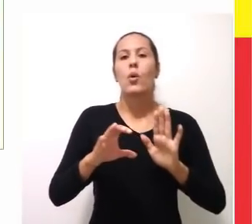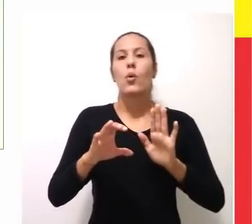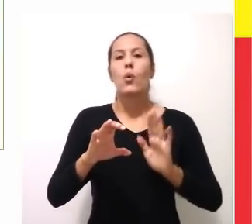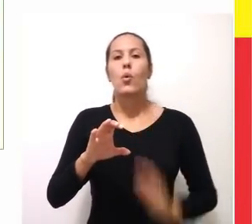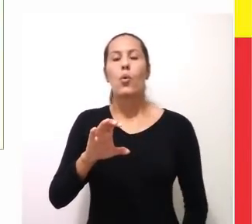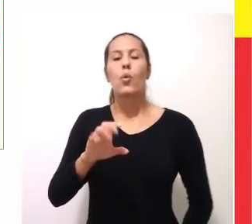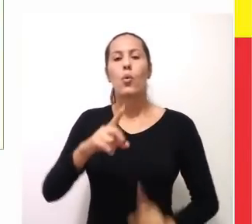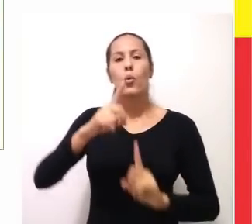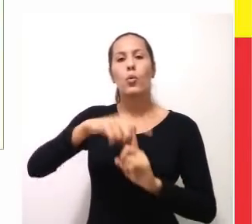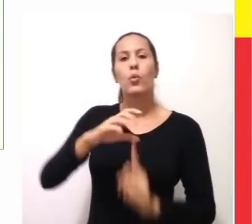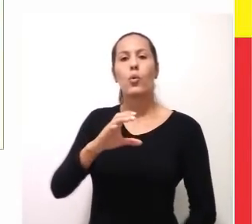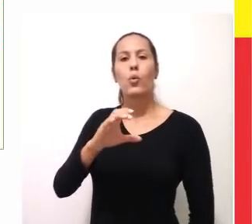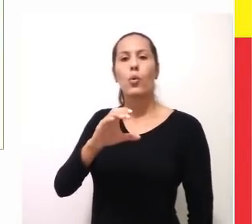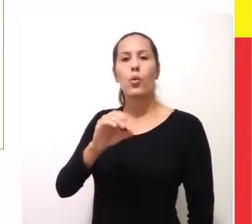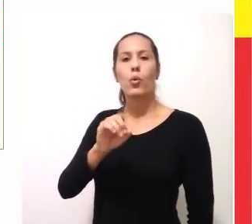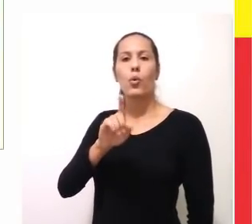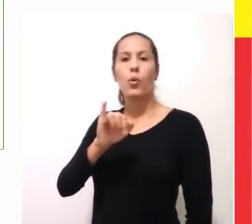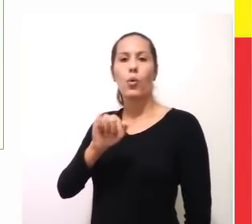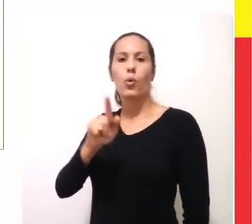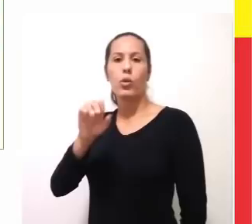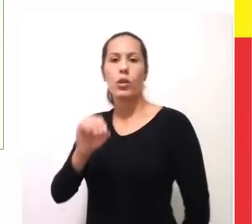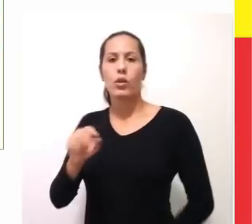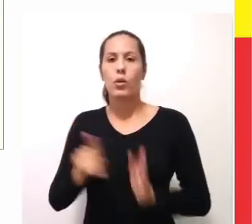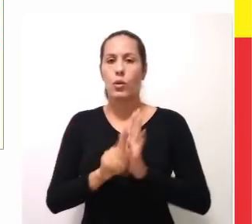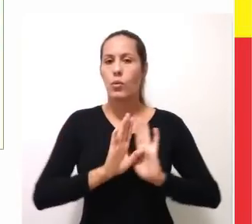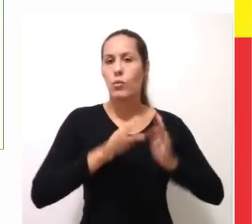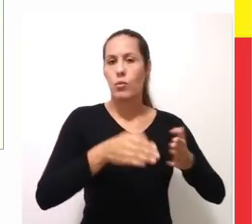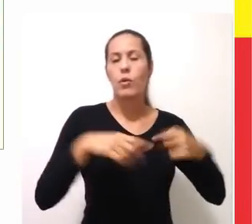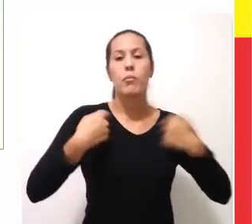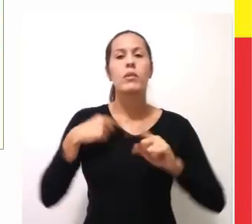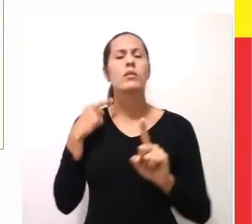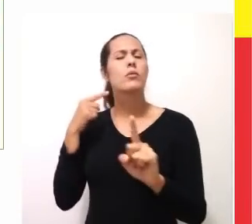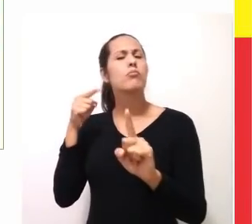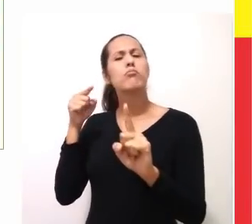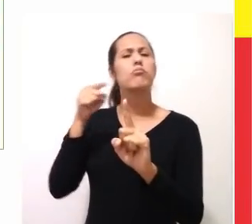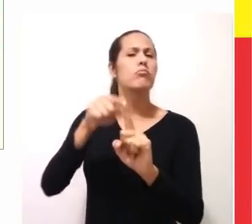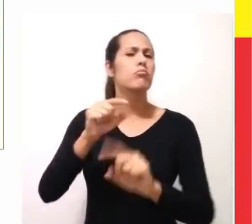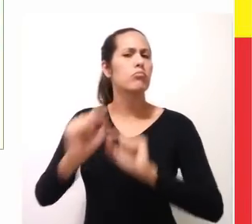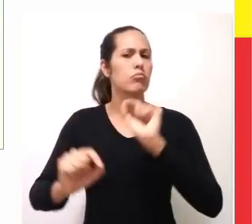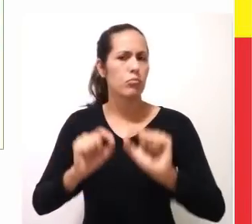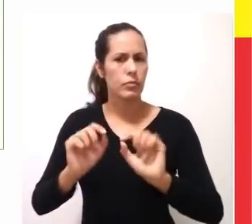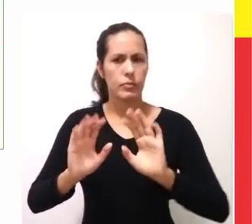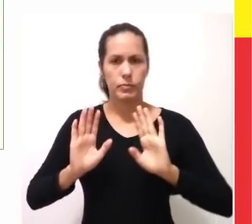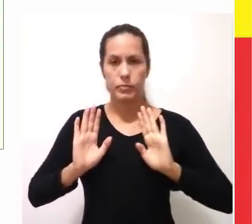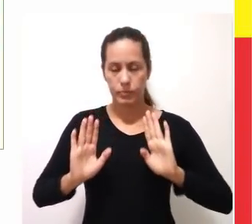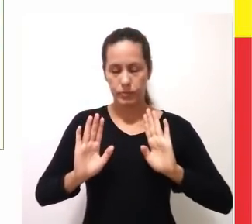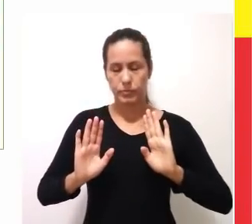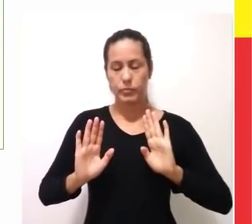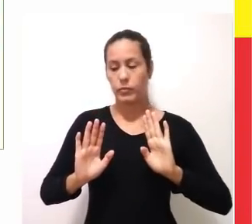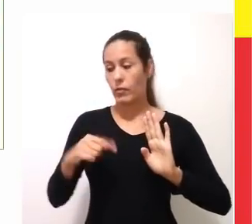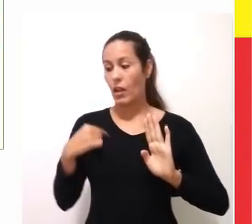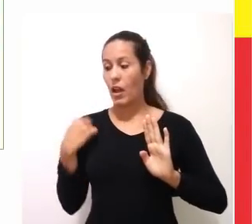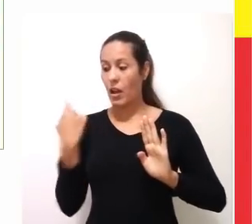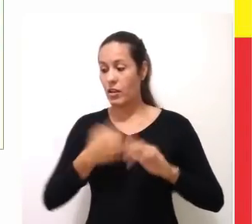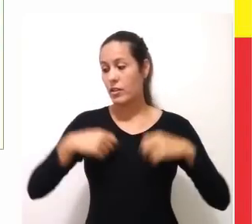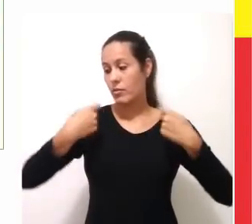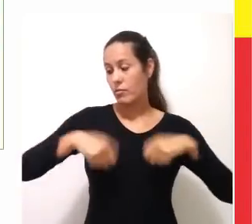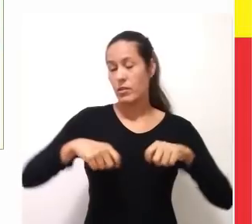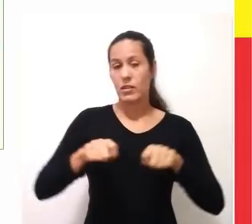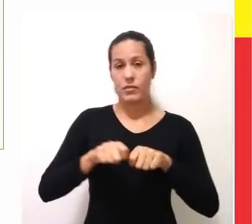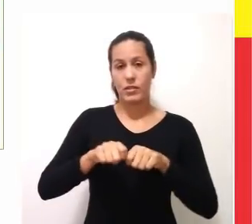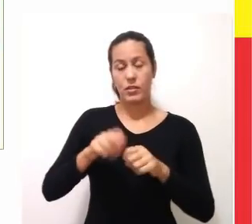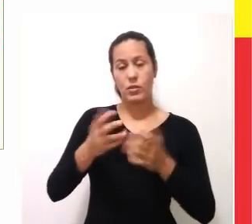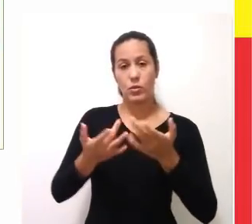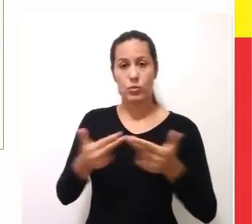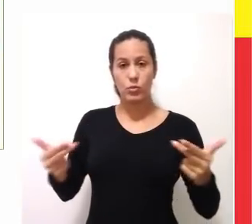linguístico restrito. Ou seja, então o que seria isso? Temos que ser objetivos. Vamos lá. O que, além de possibilitar o